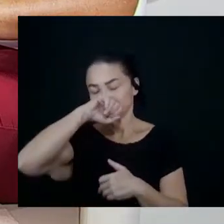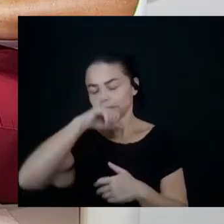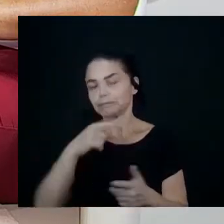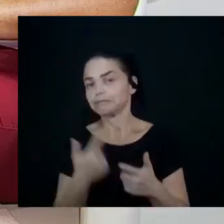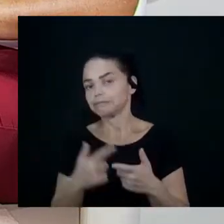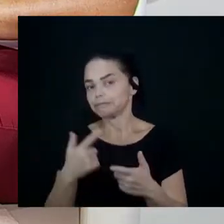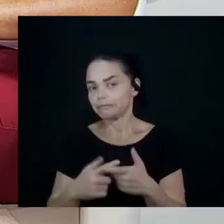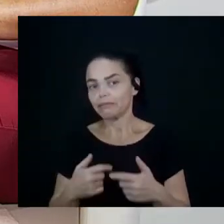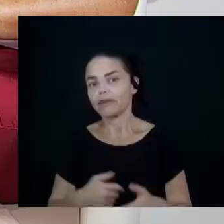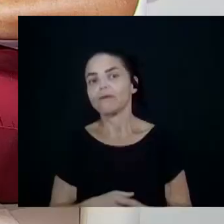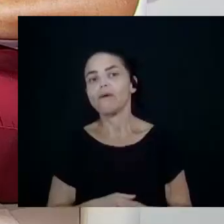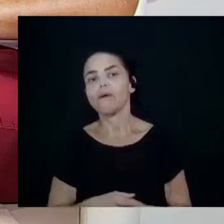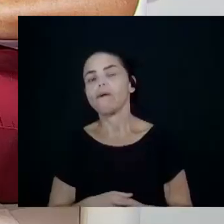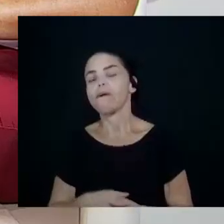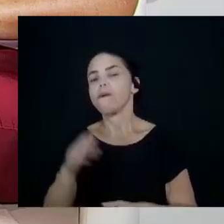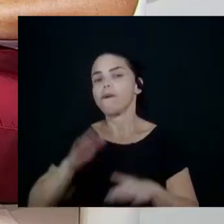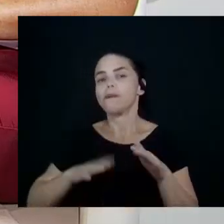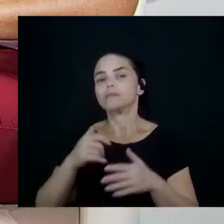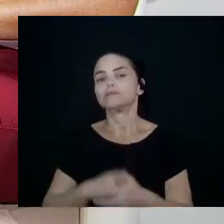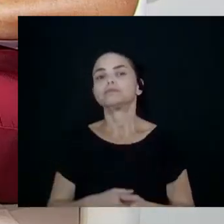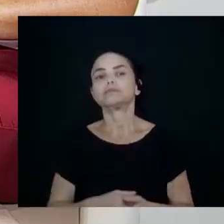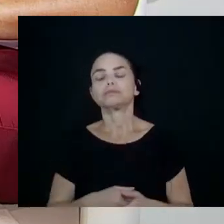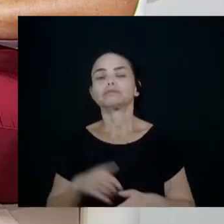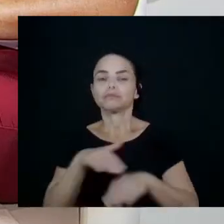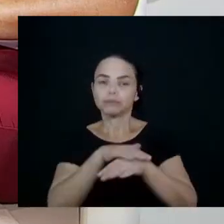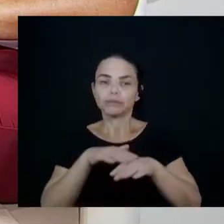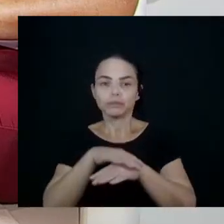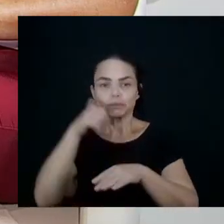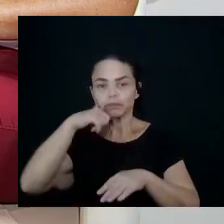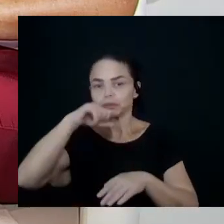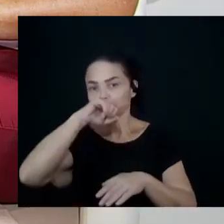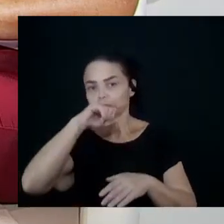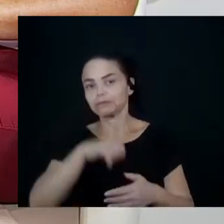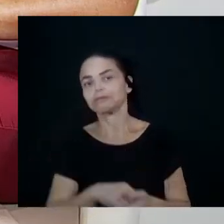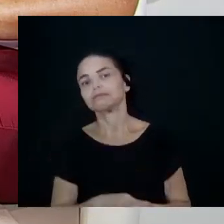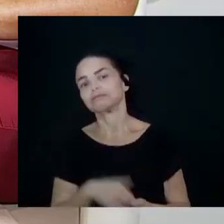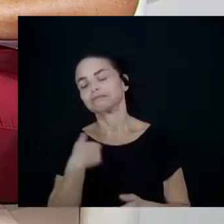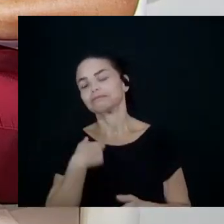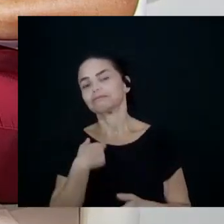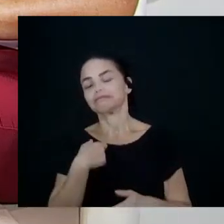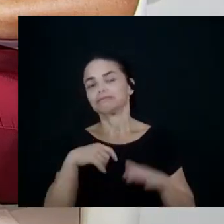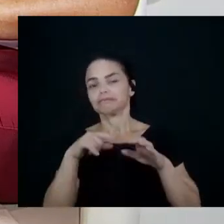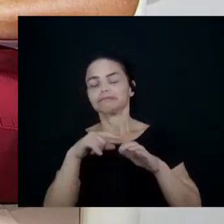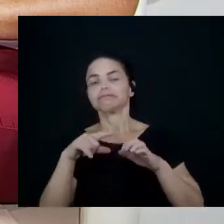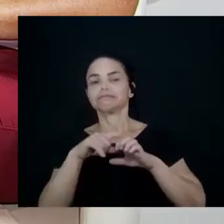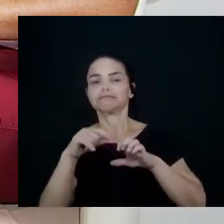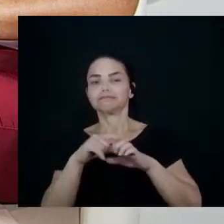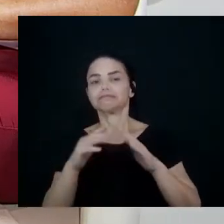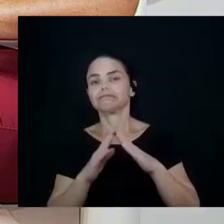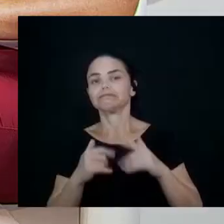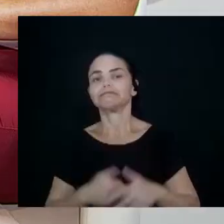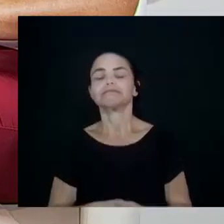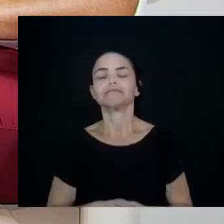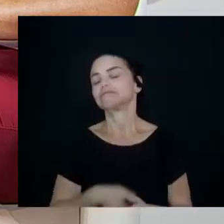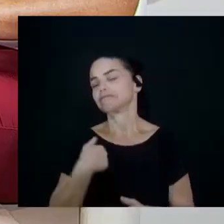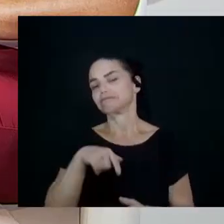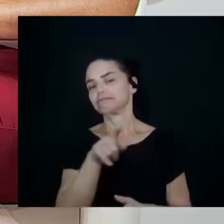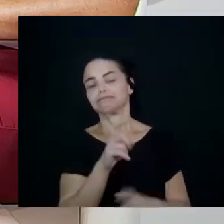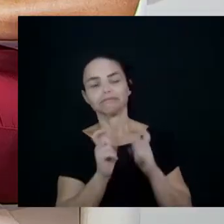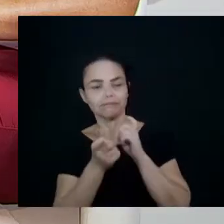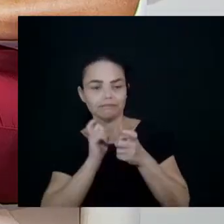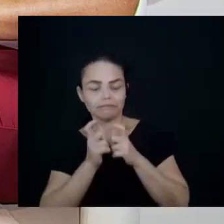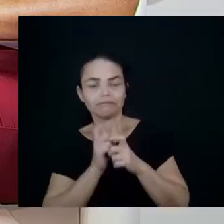quê? Muitas vezes, quando a gente conversa com mulheres, elas falam, eu empreendo na minha casa, mas eu não vou em uma reunião